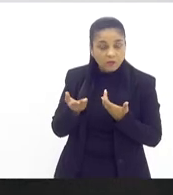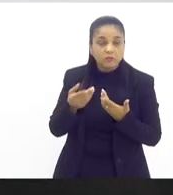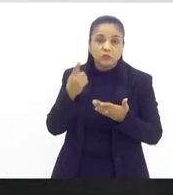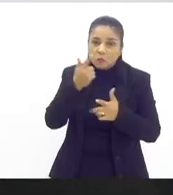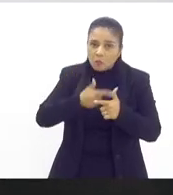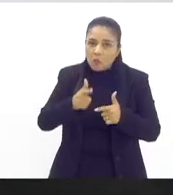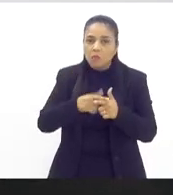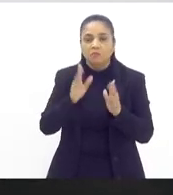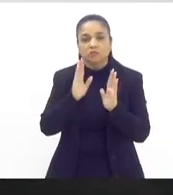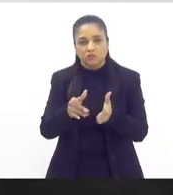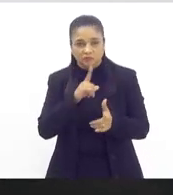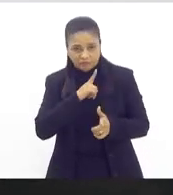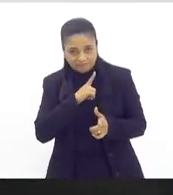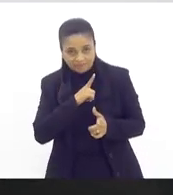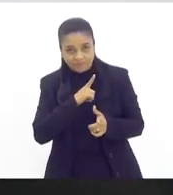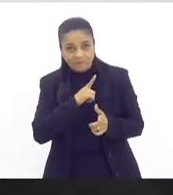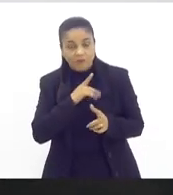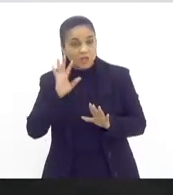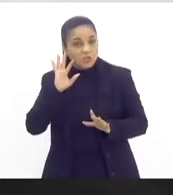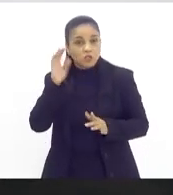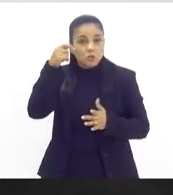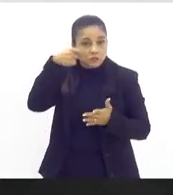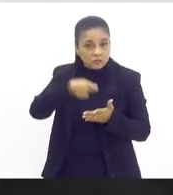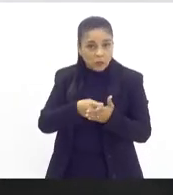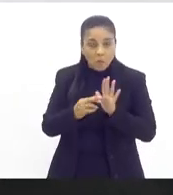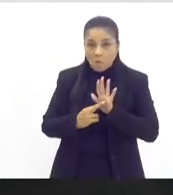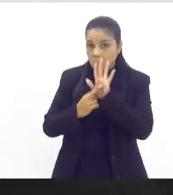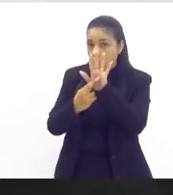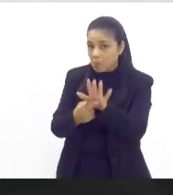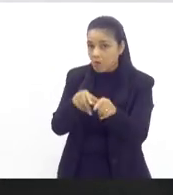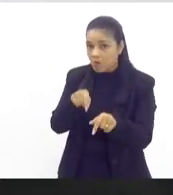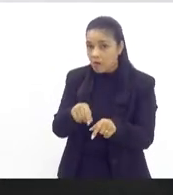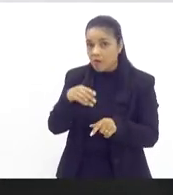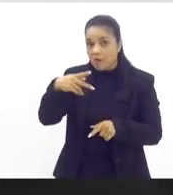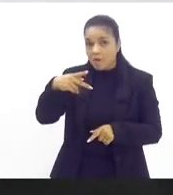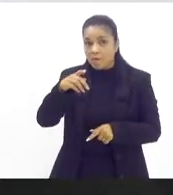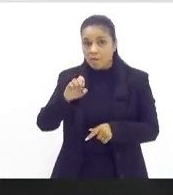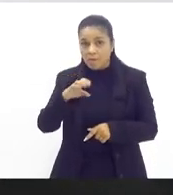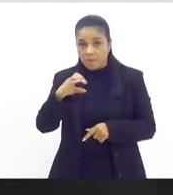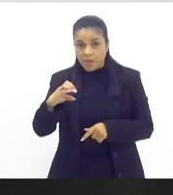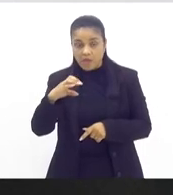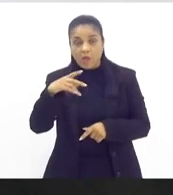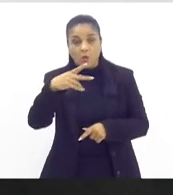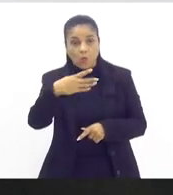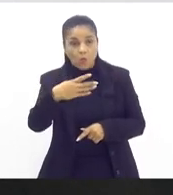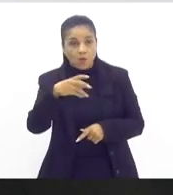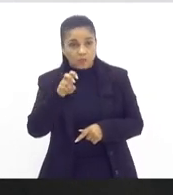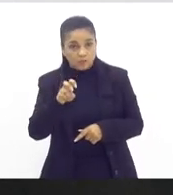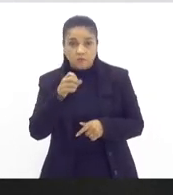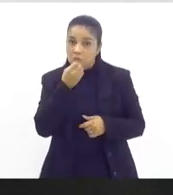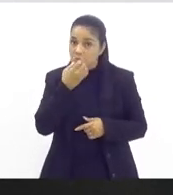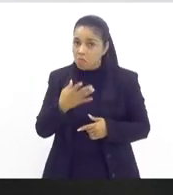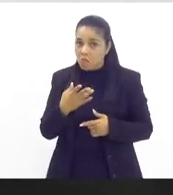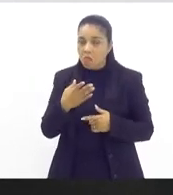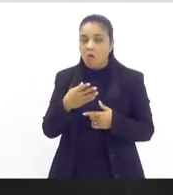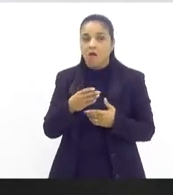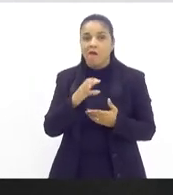Então, considerando que o caixa e a solução apresentada pela PEC 45 era muito boa, o dinheiro